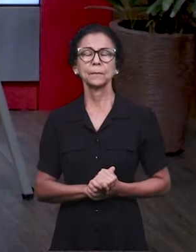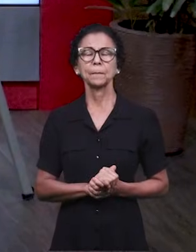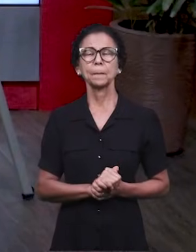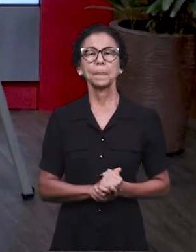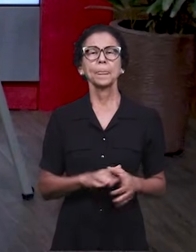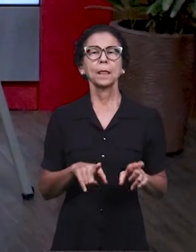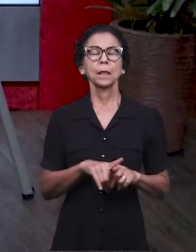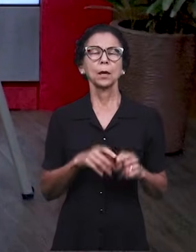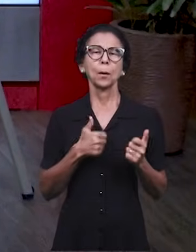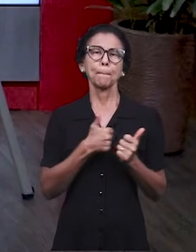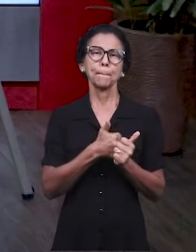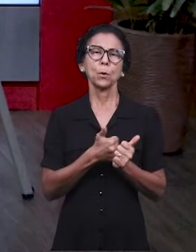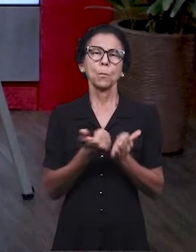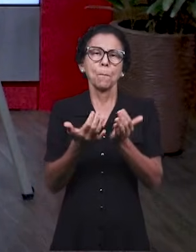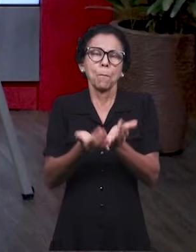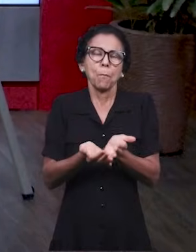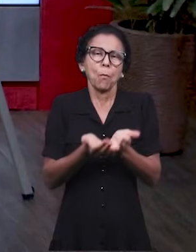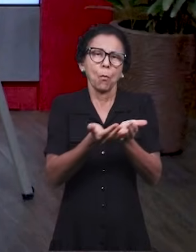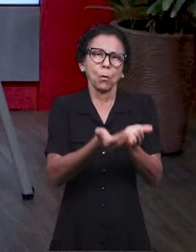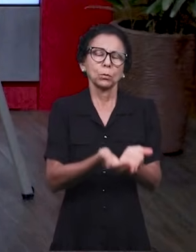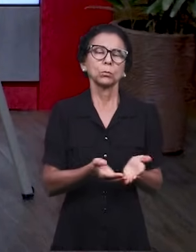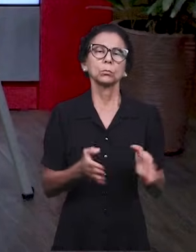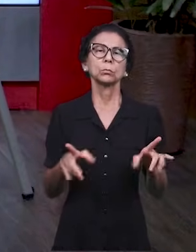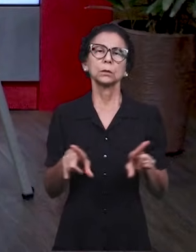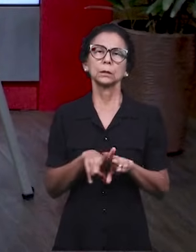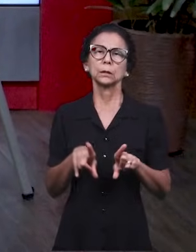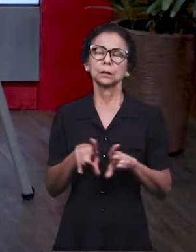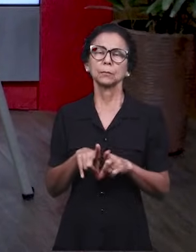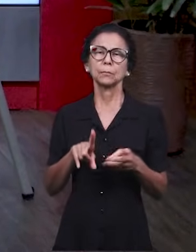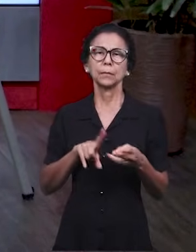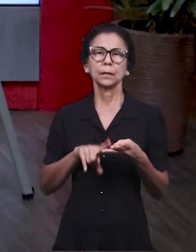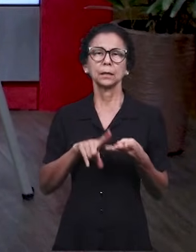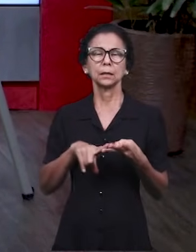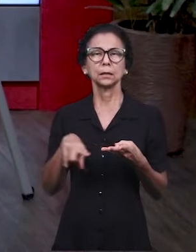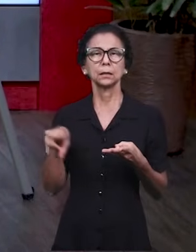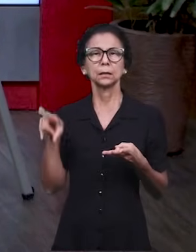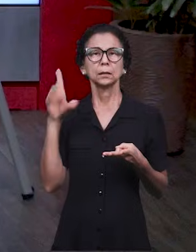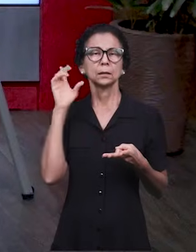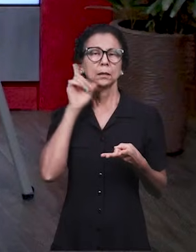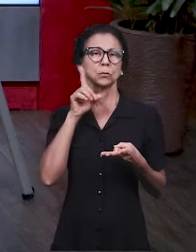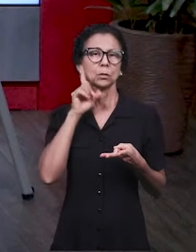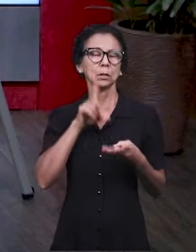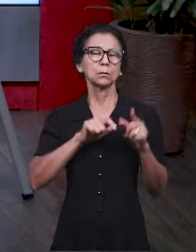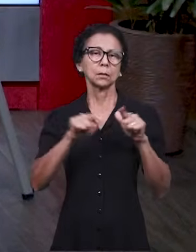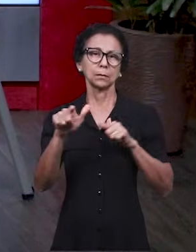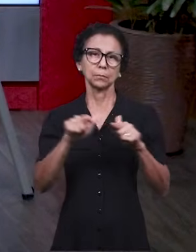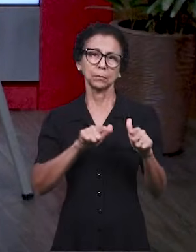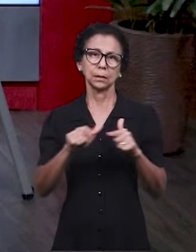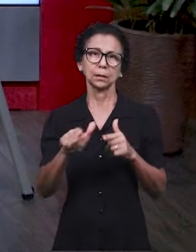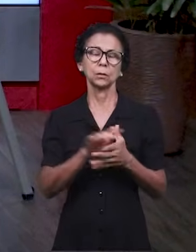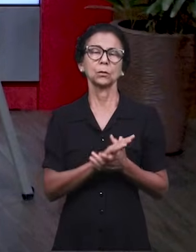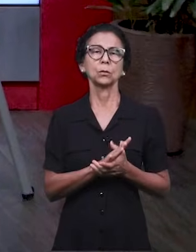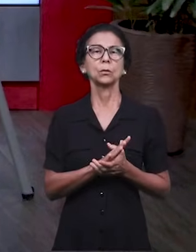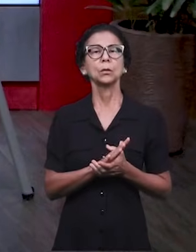no Porto e em Chicago, nos Estados Unidos, conselheiro na Embaixada em La Paz,